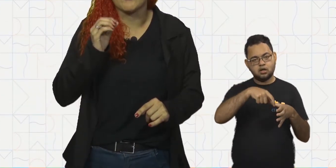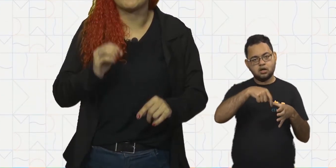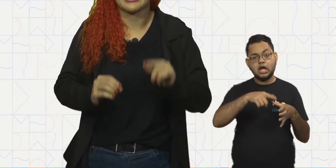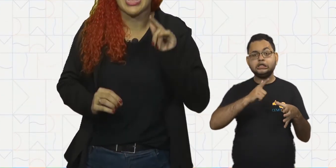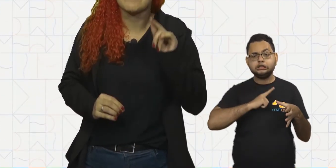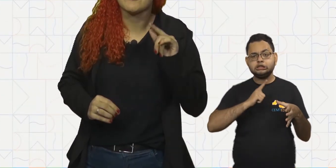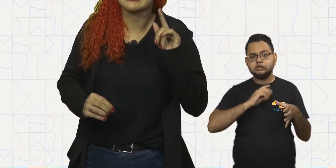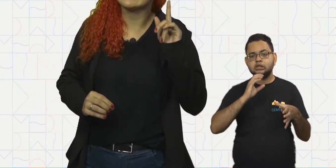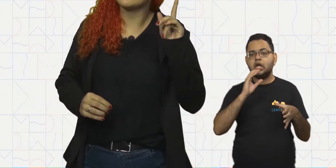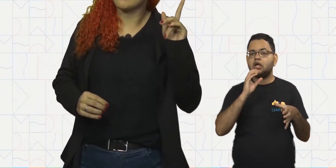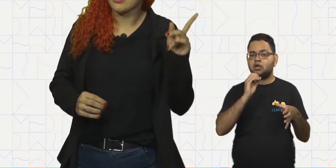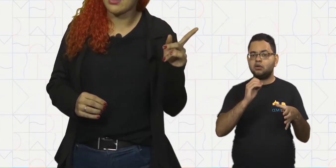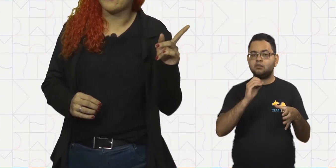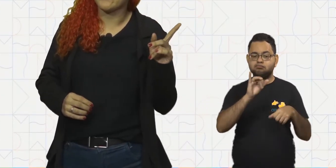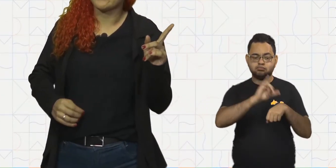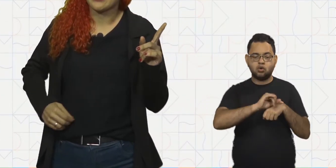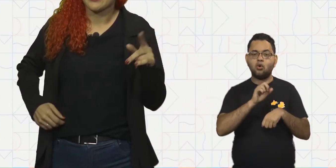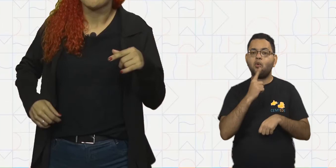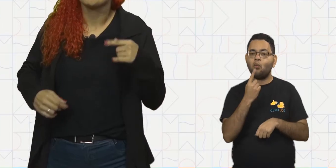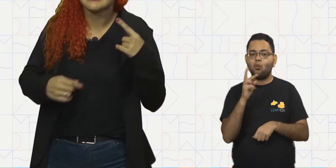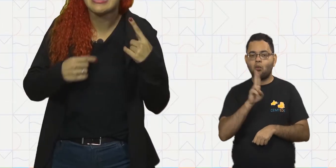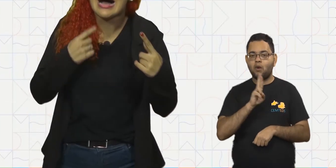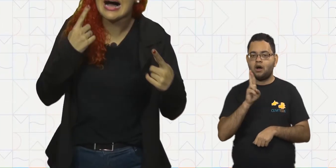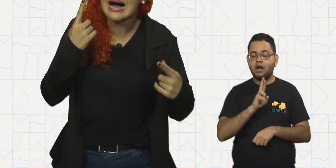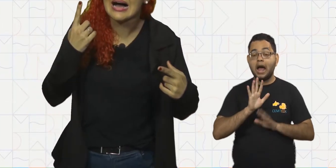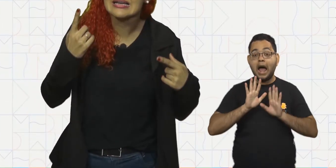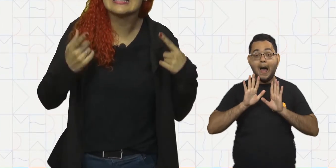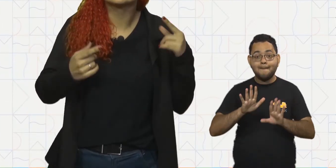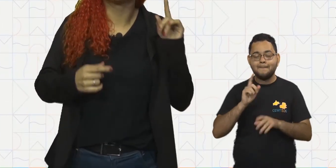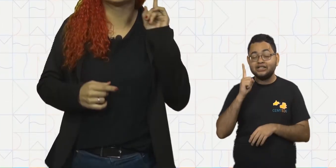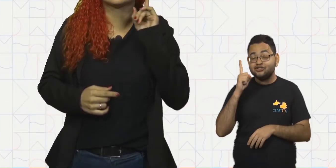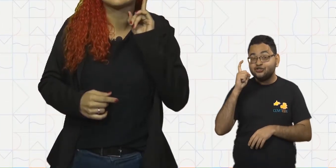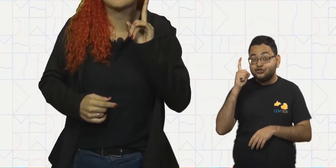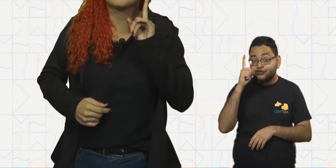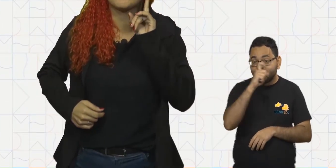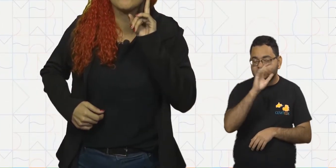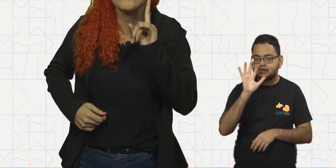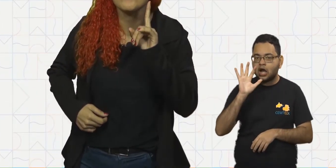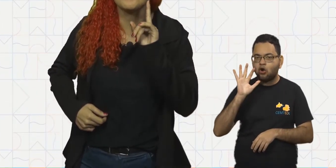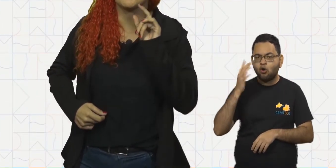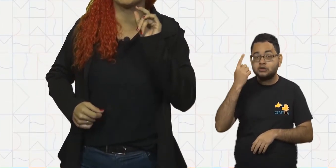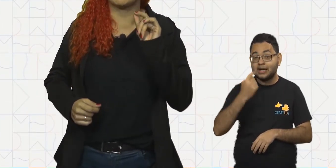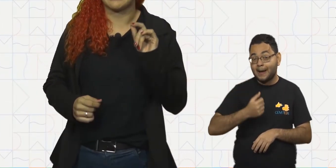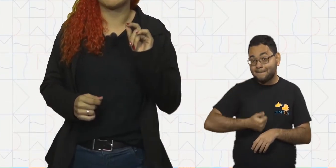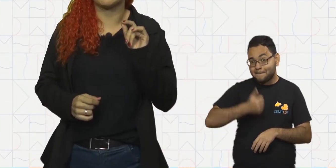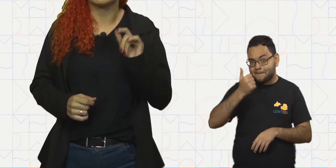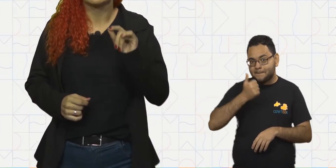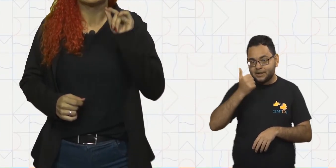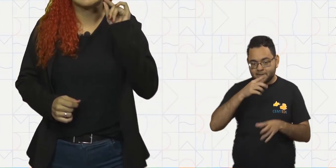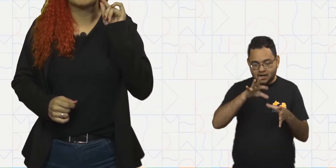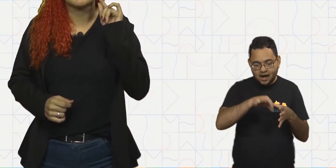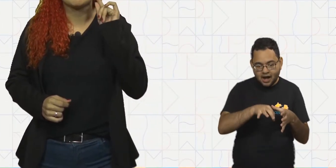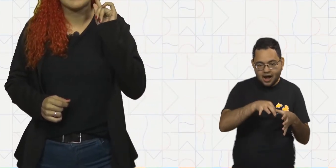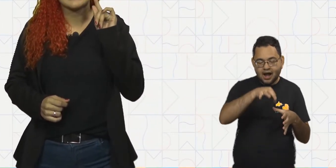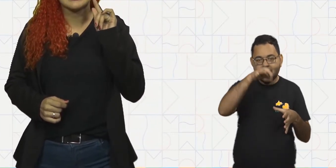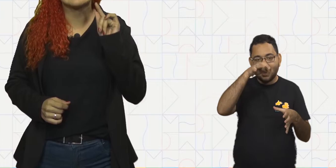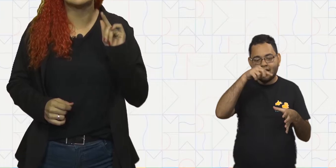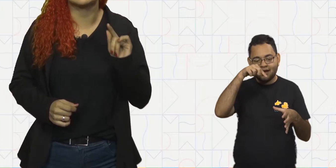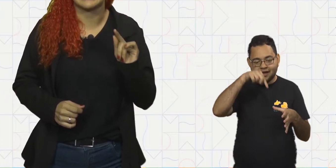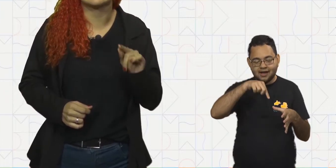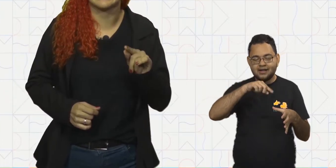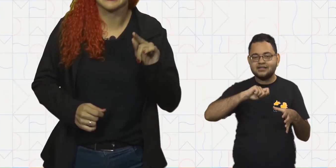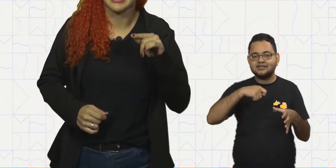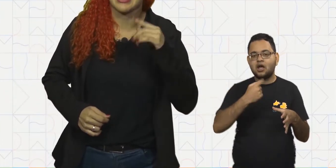num cofre a moeda de um real Mas seria pouco provável na